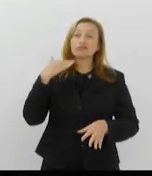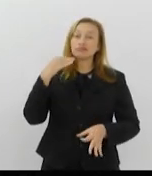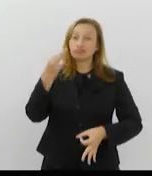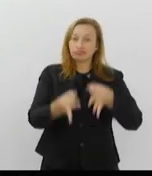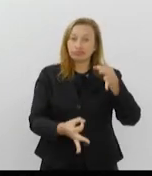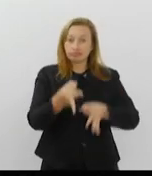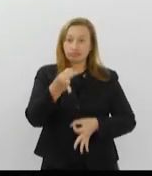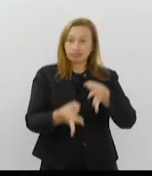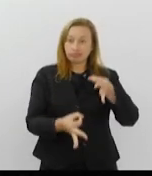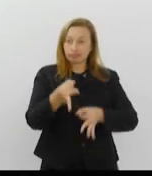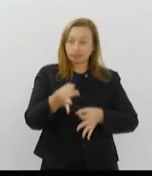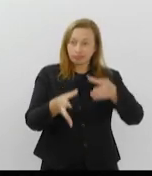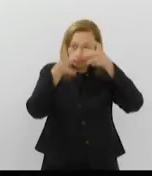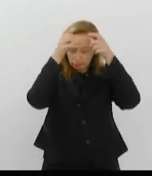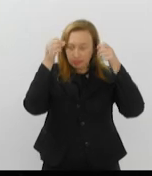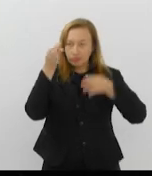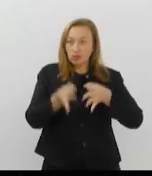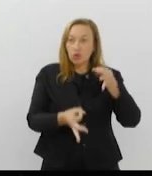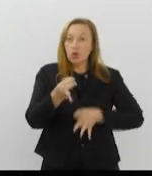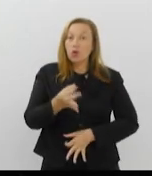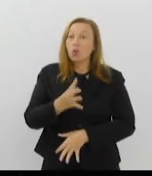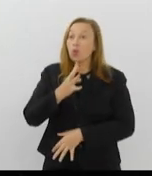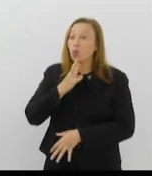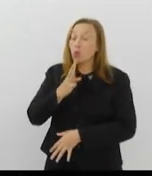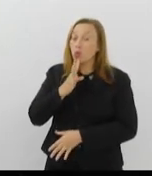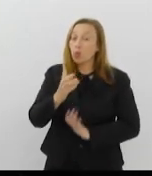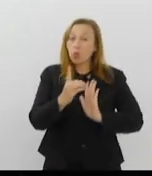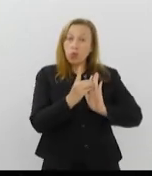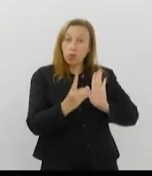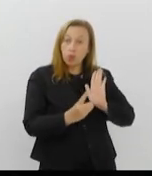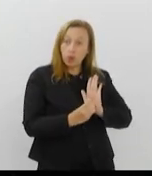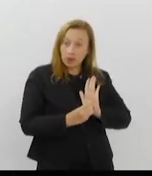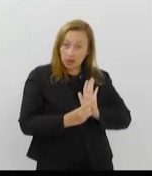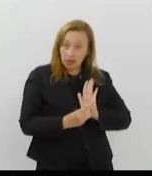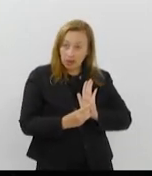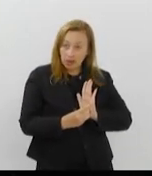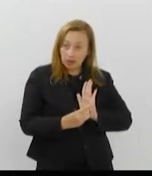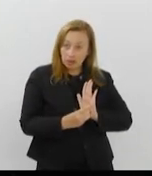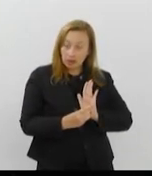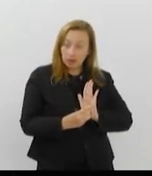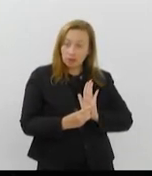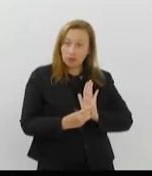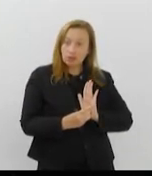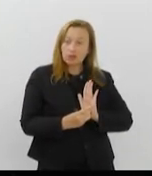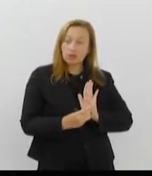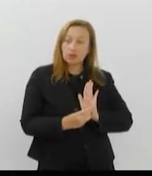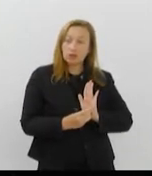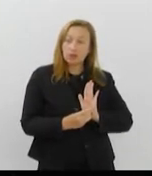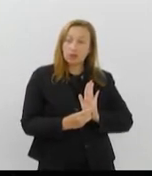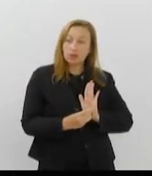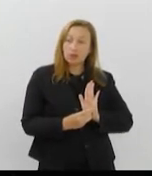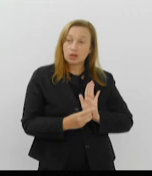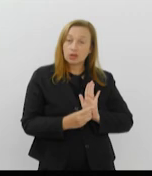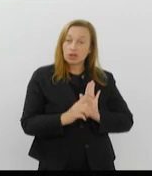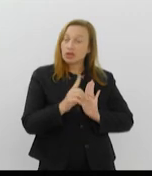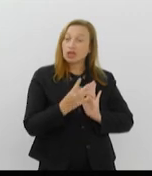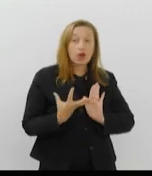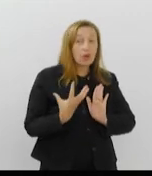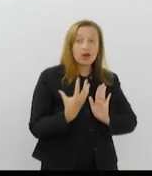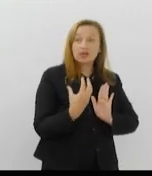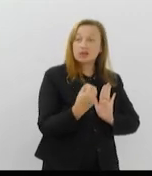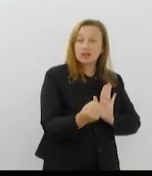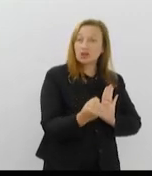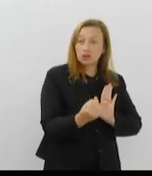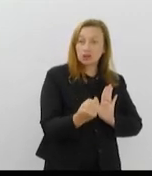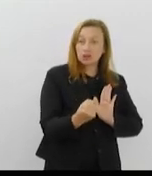liminar reconheceu o decreto e desconsiderou